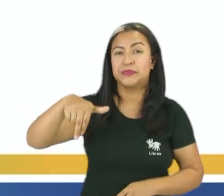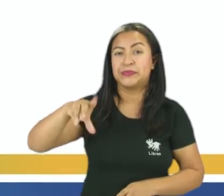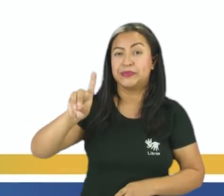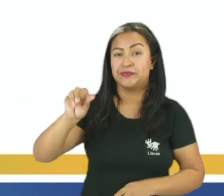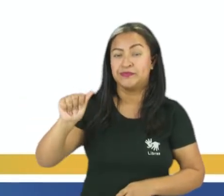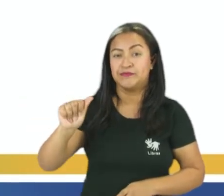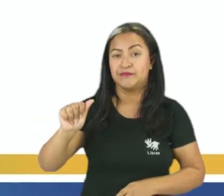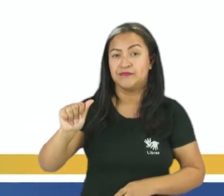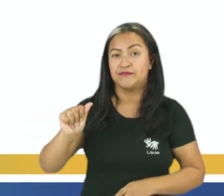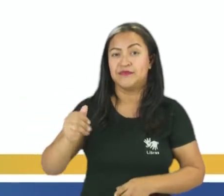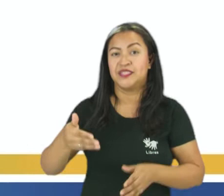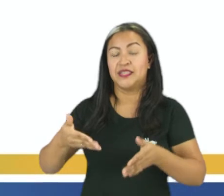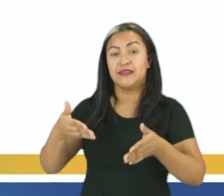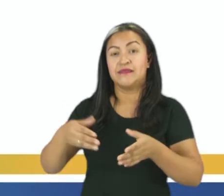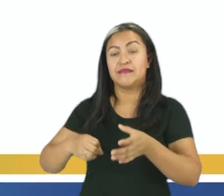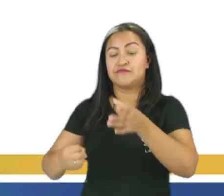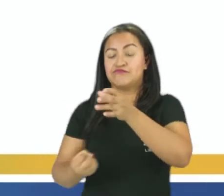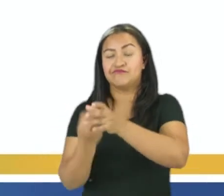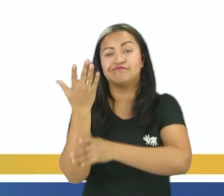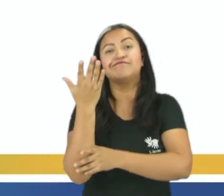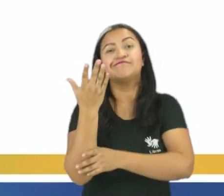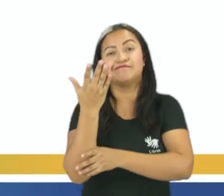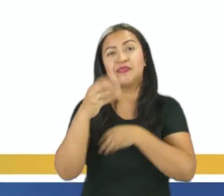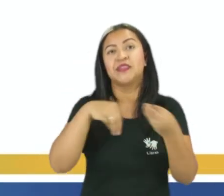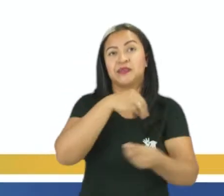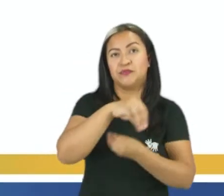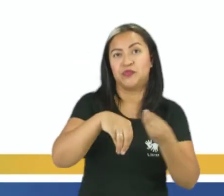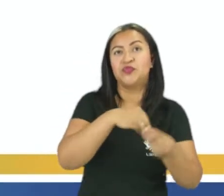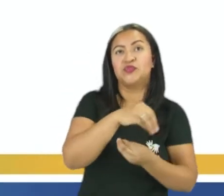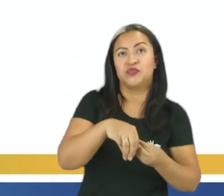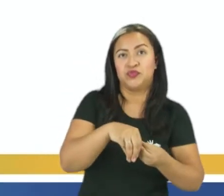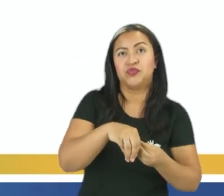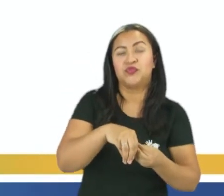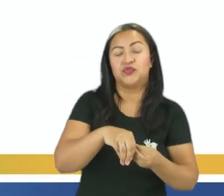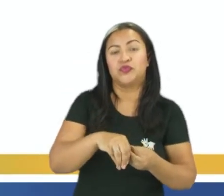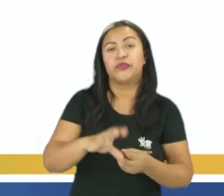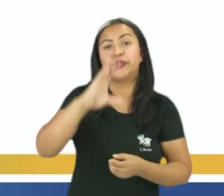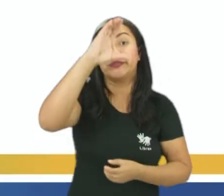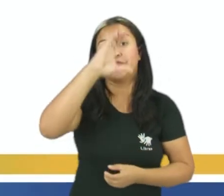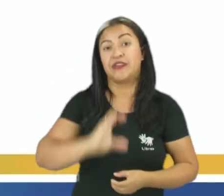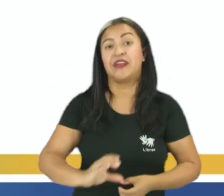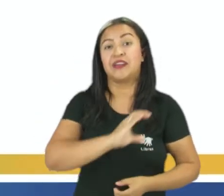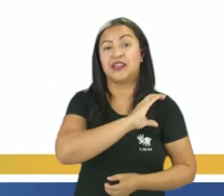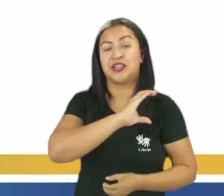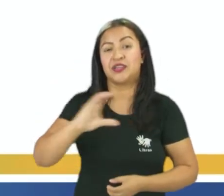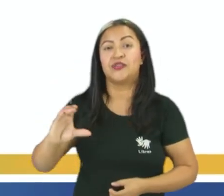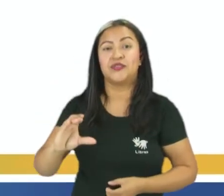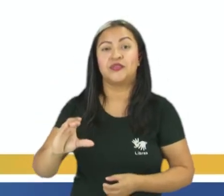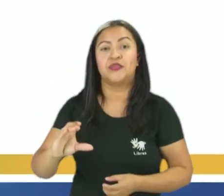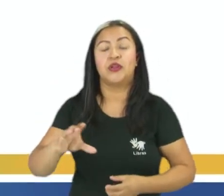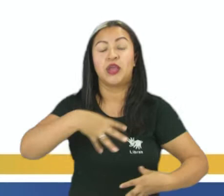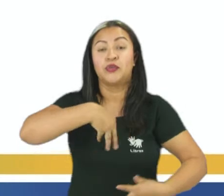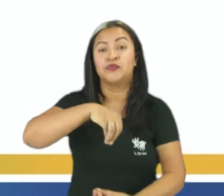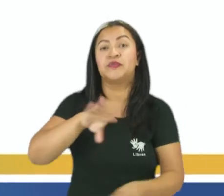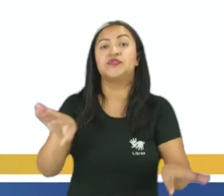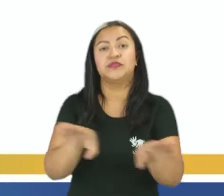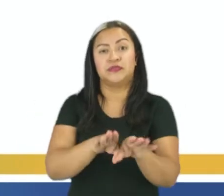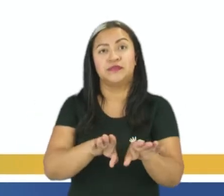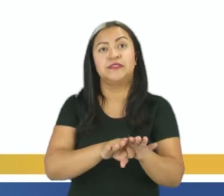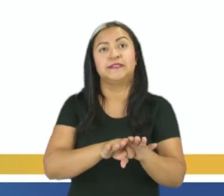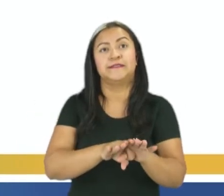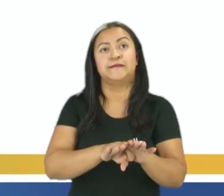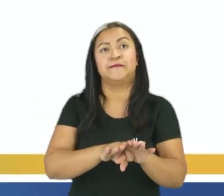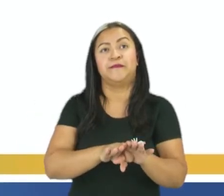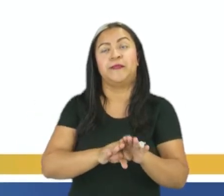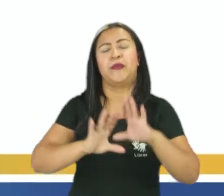mistura, que ela incorpora práticas do candomblé, né, do catolicismo e do espiritismo, né? Considerando então que o universo